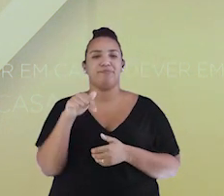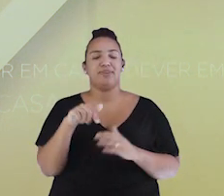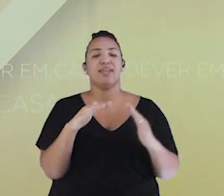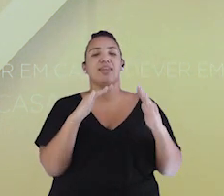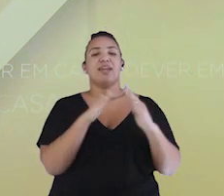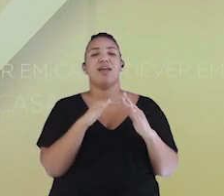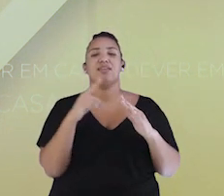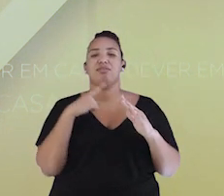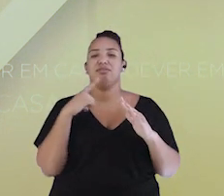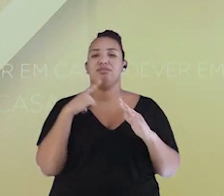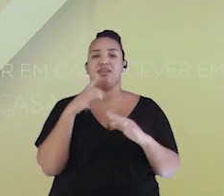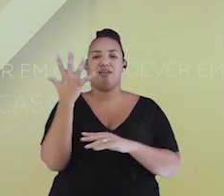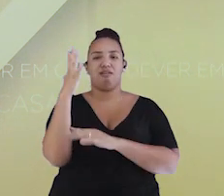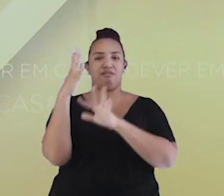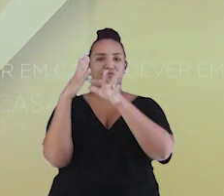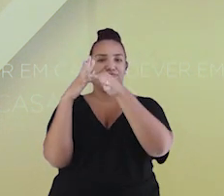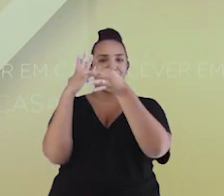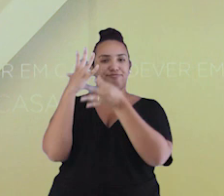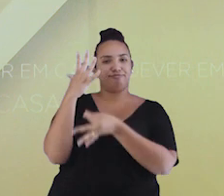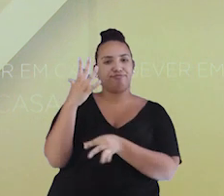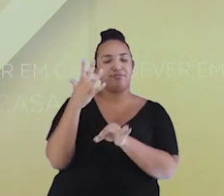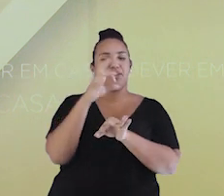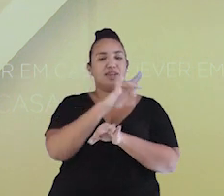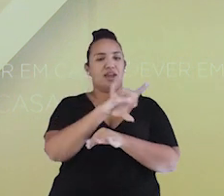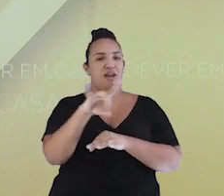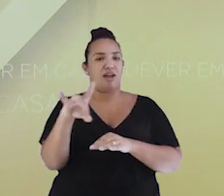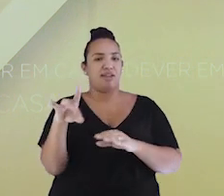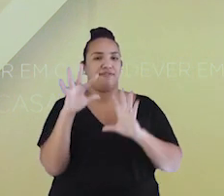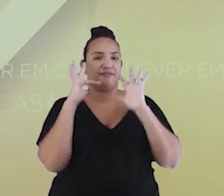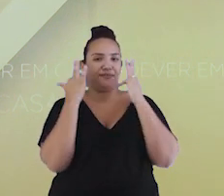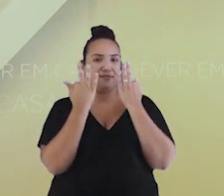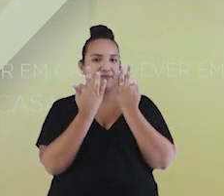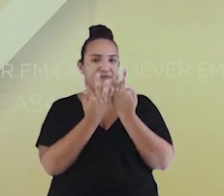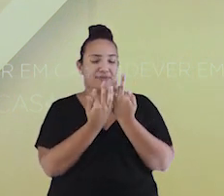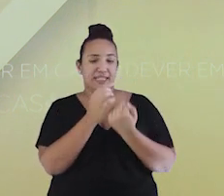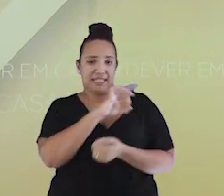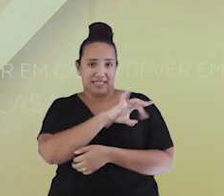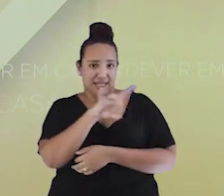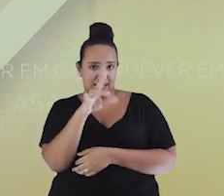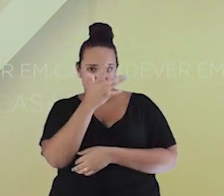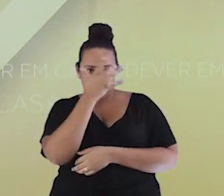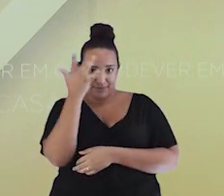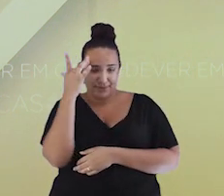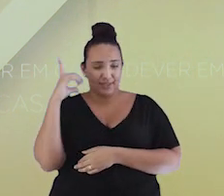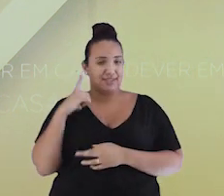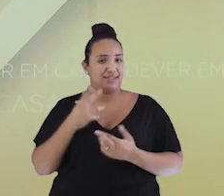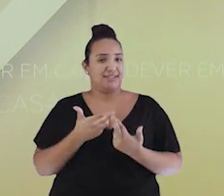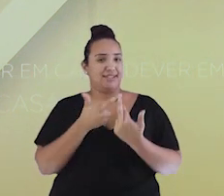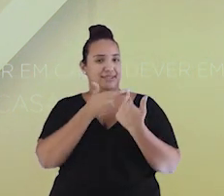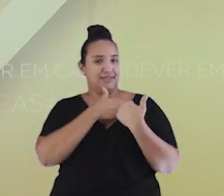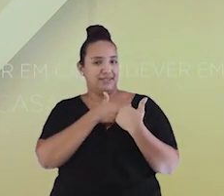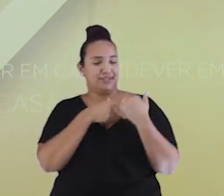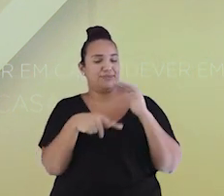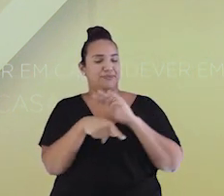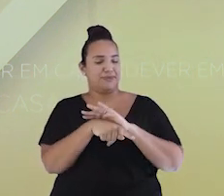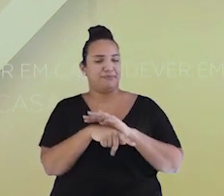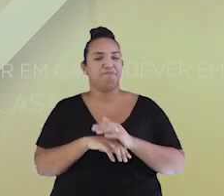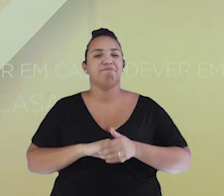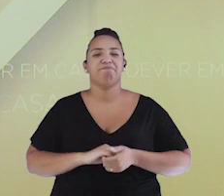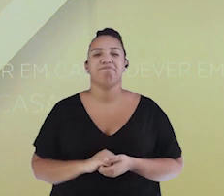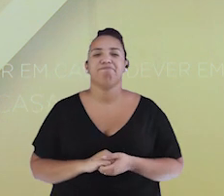feitas de palha e divididas por núcleos familiares. E cada membro tem sua responsabilidade bem